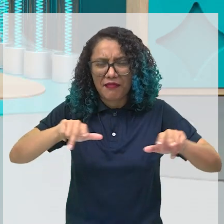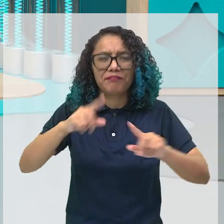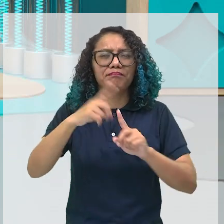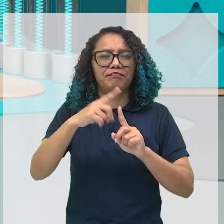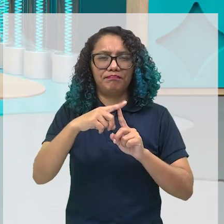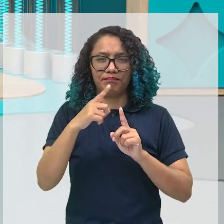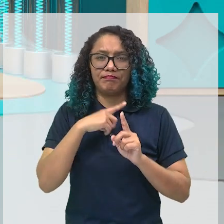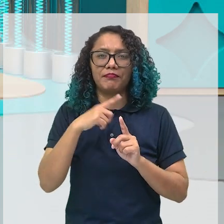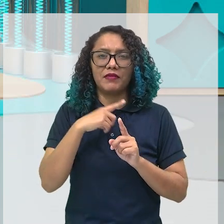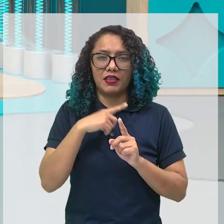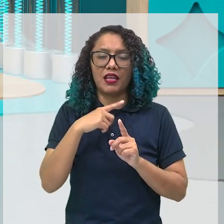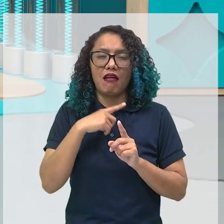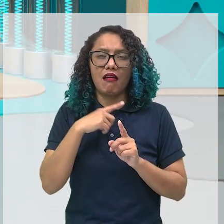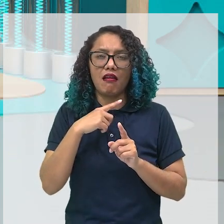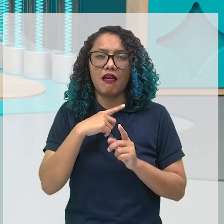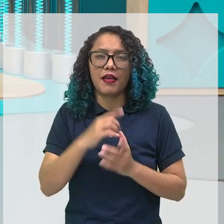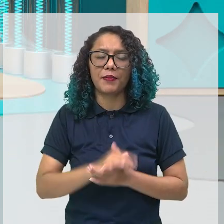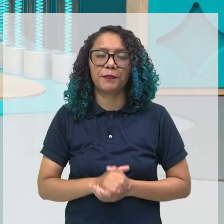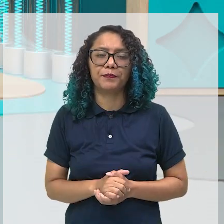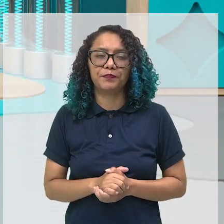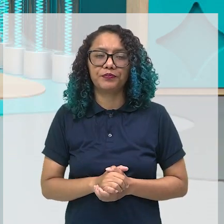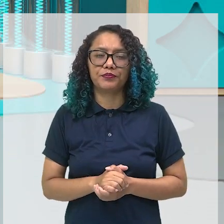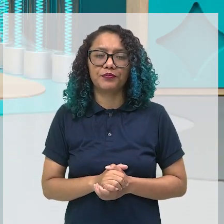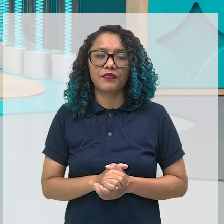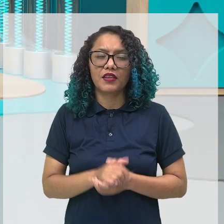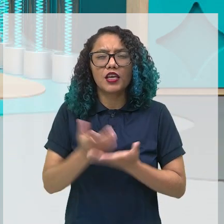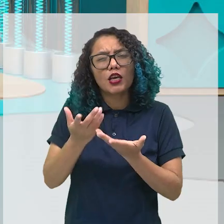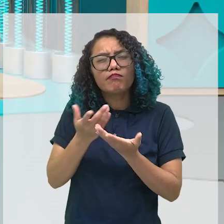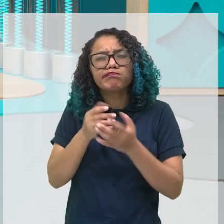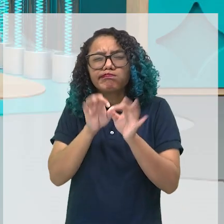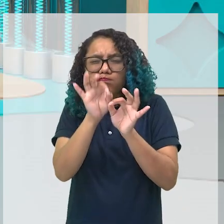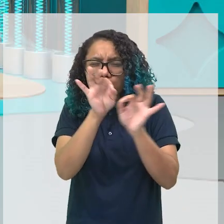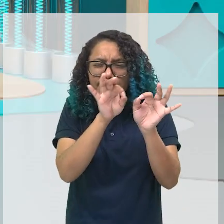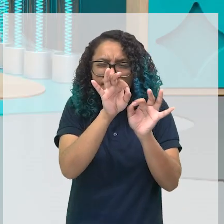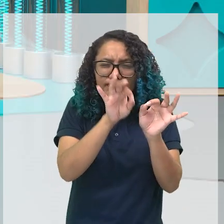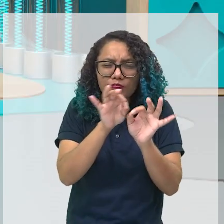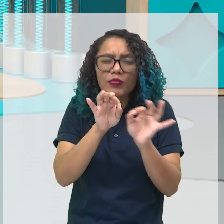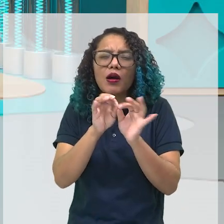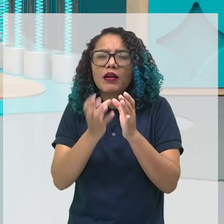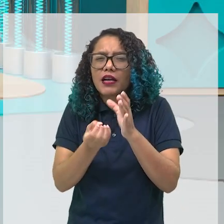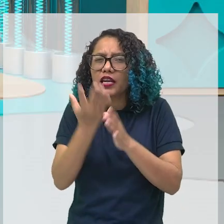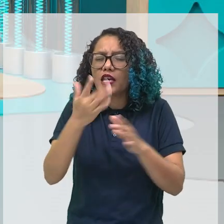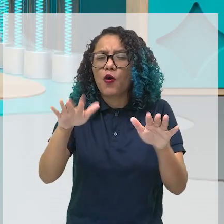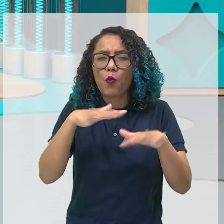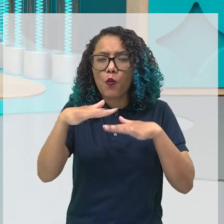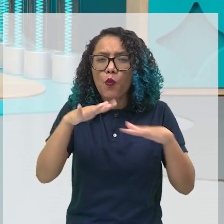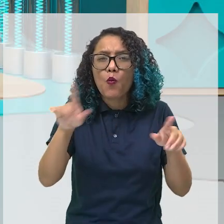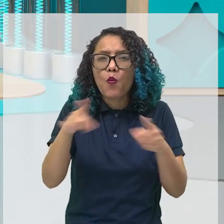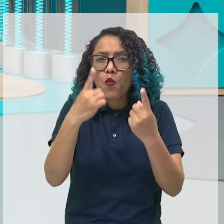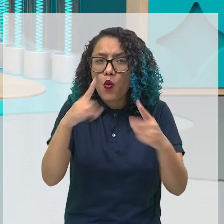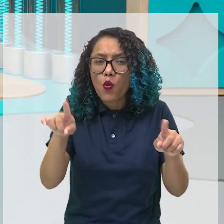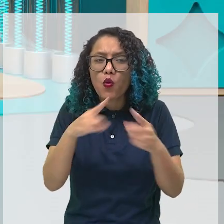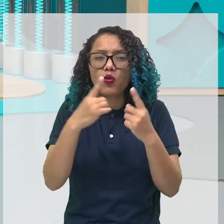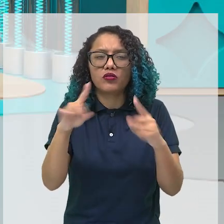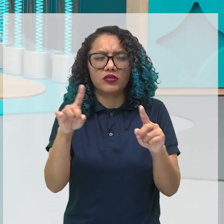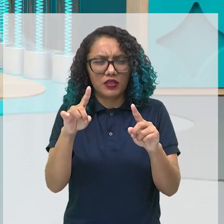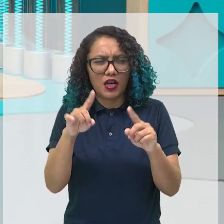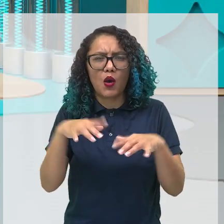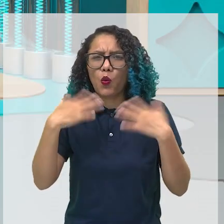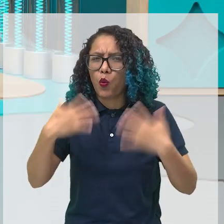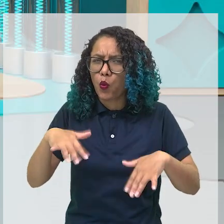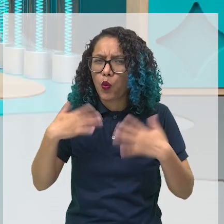que se entrelaçam para criar um som vibrante e energético. E aí a gente tem nas